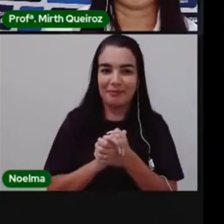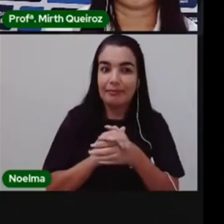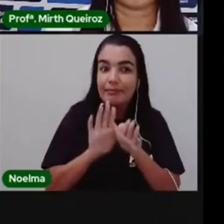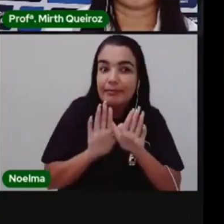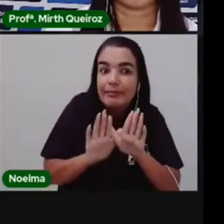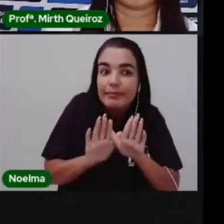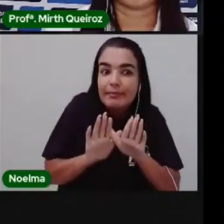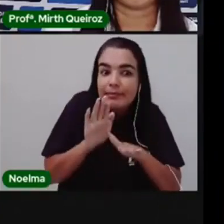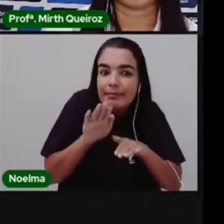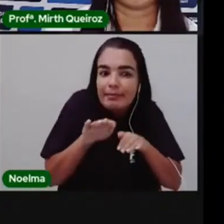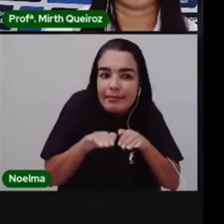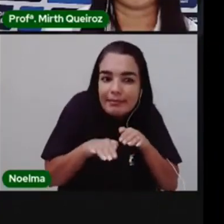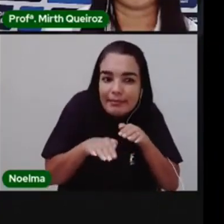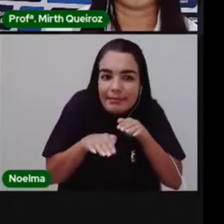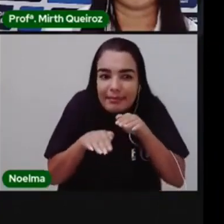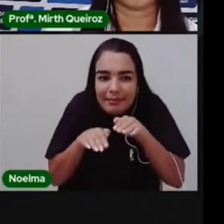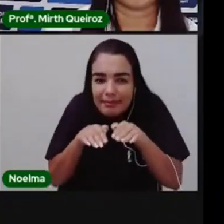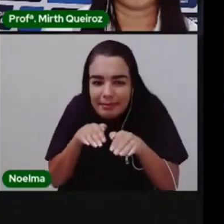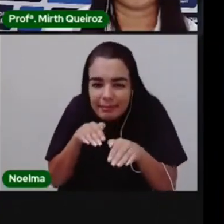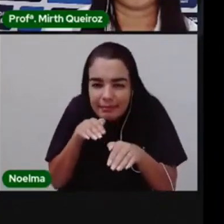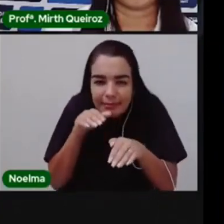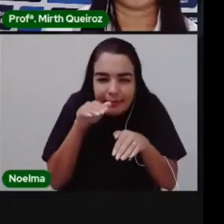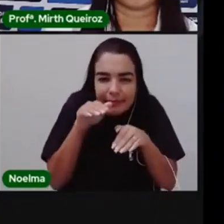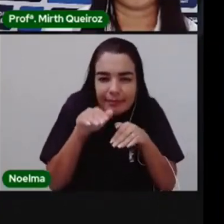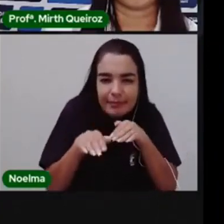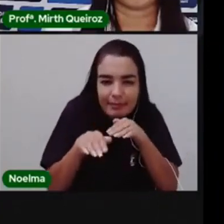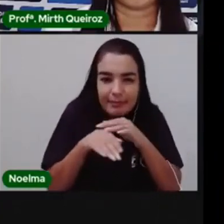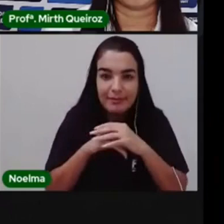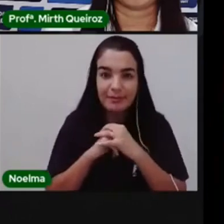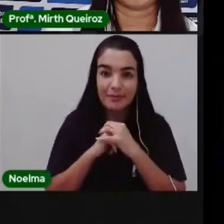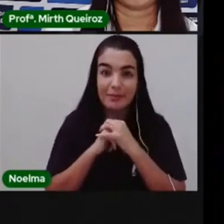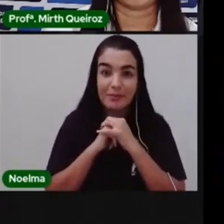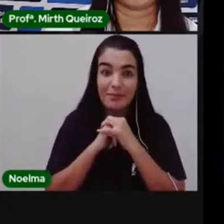Devagar. Mais um passo.